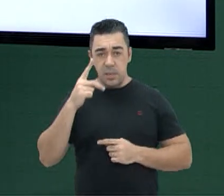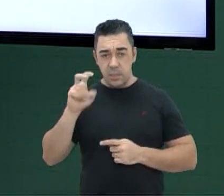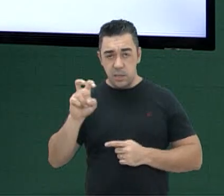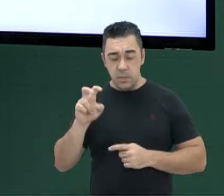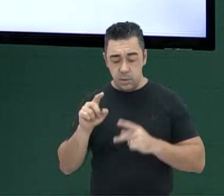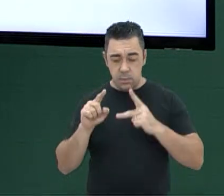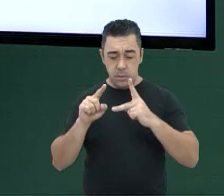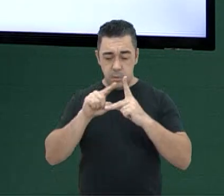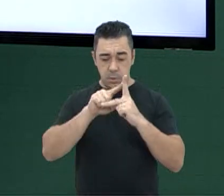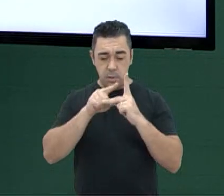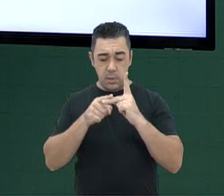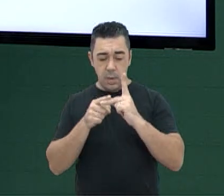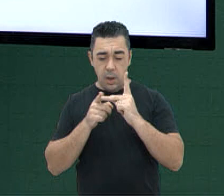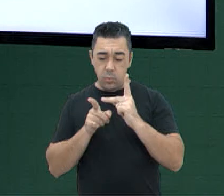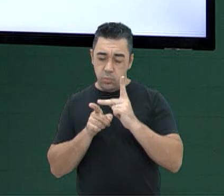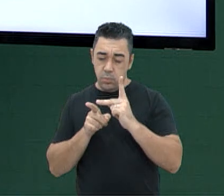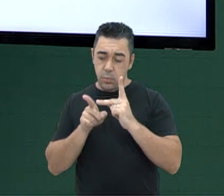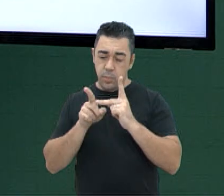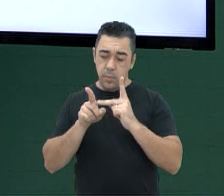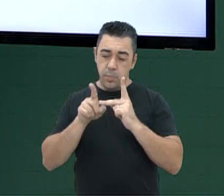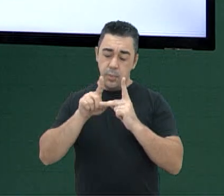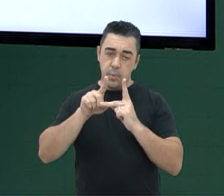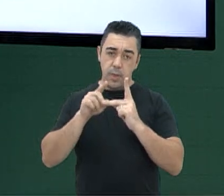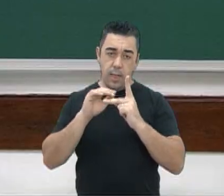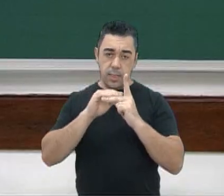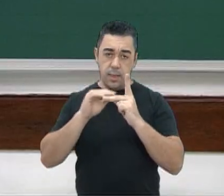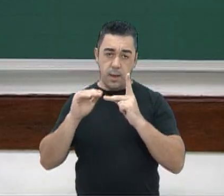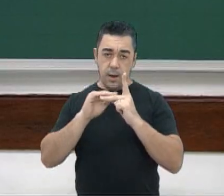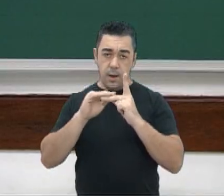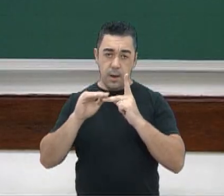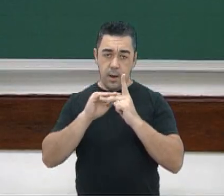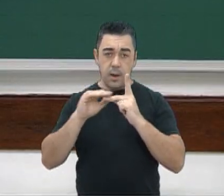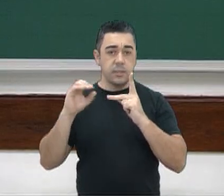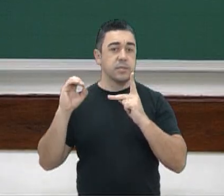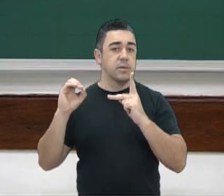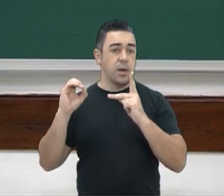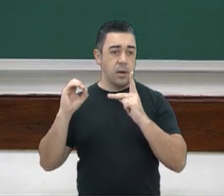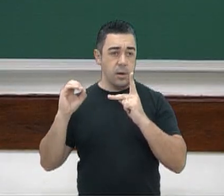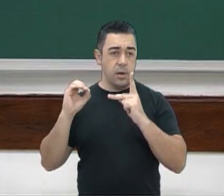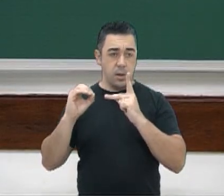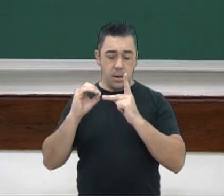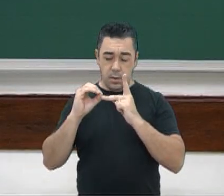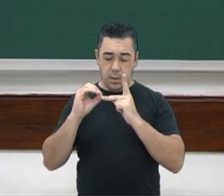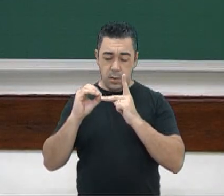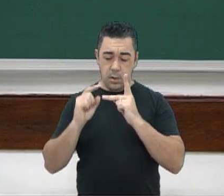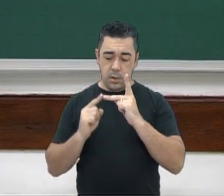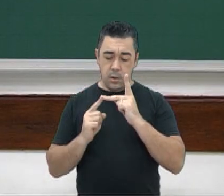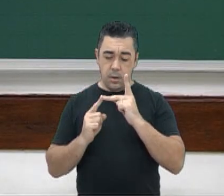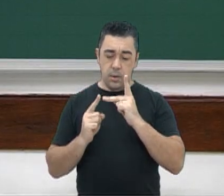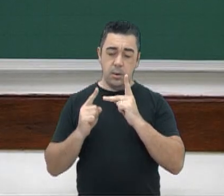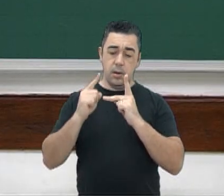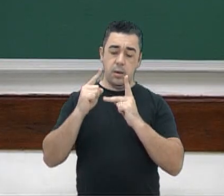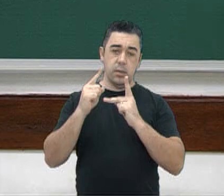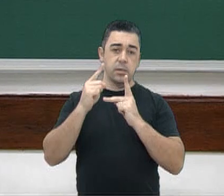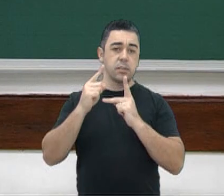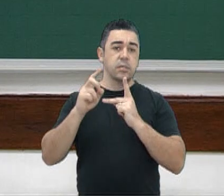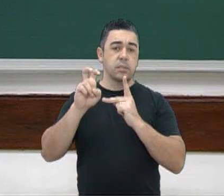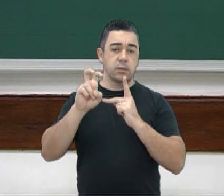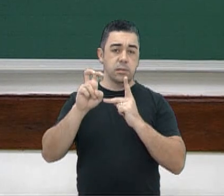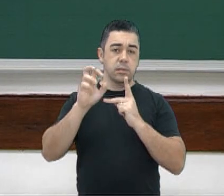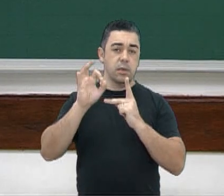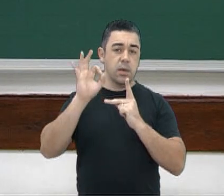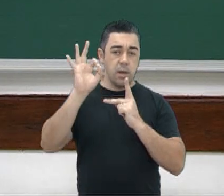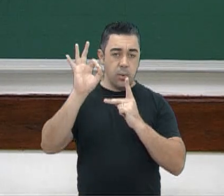15 graus. Mas 15 graus contando da onde? Contando aqui, do centro da esfera terrestre. Se